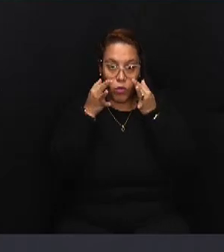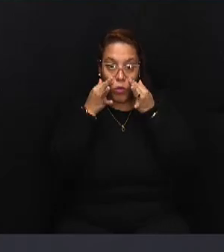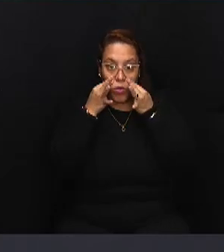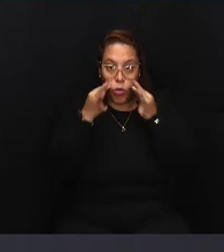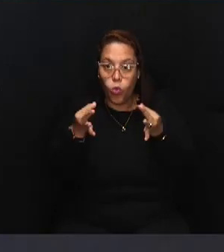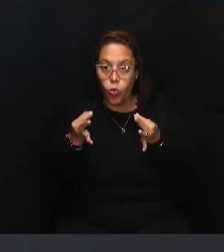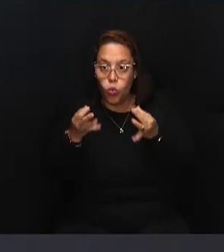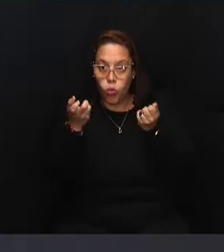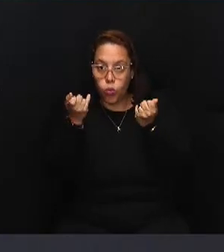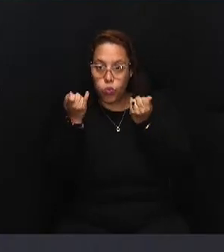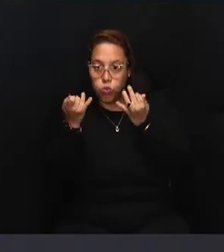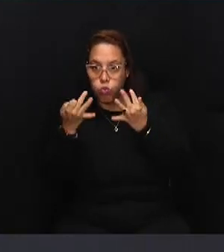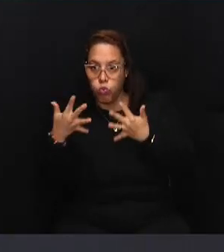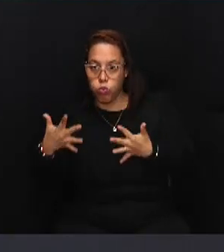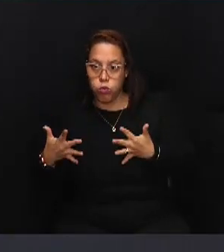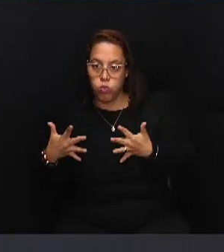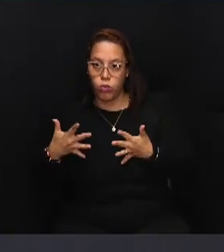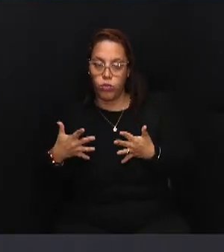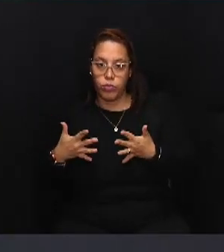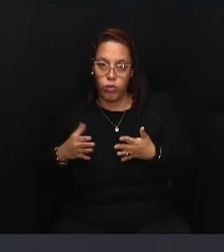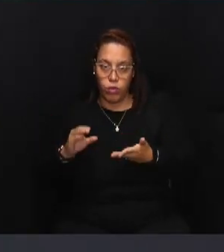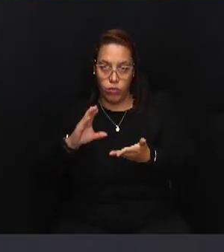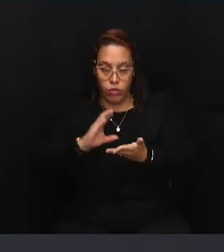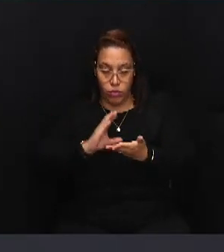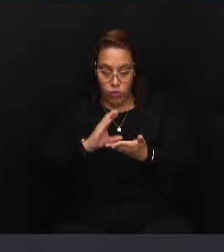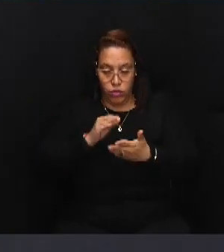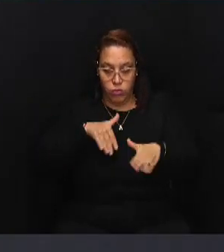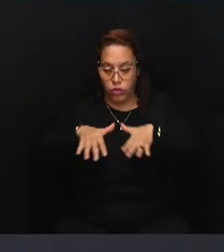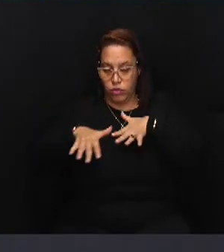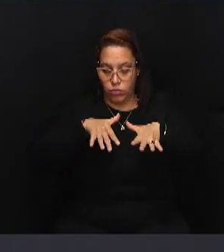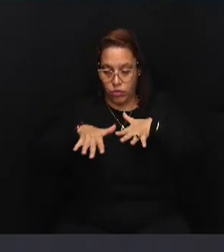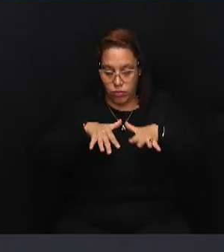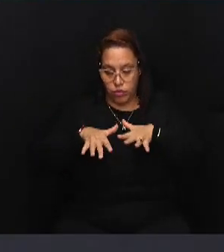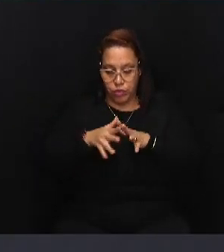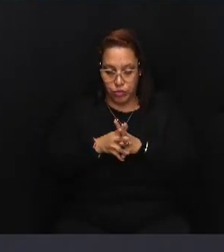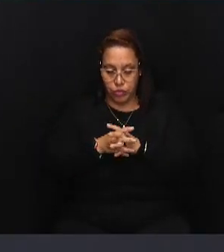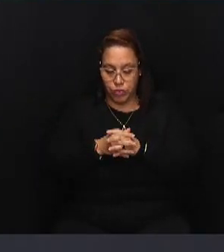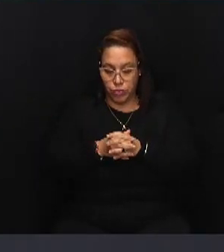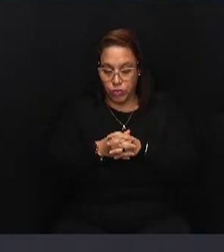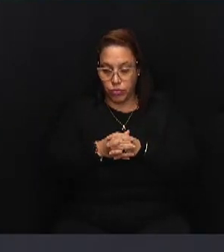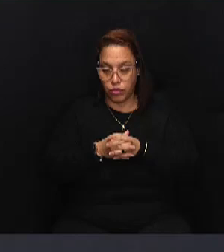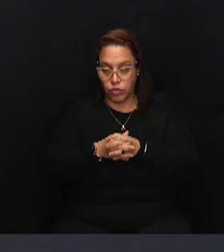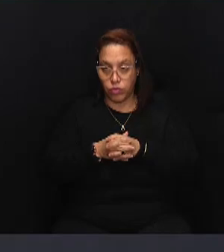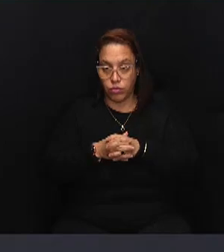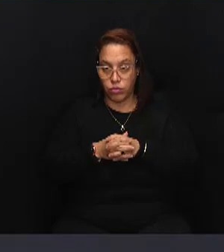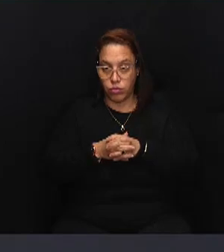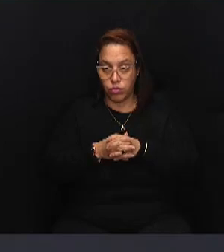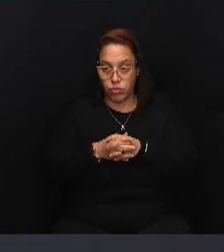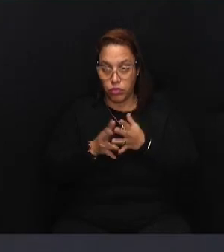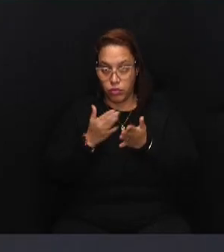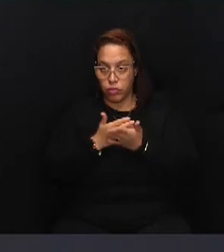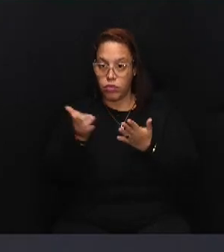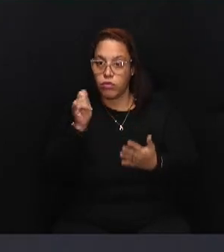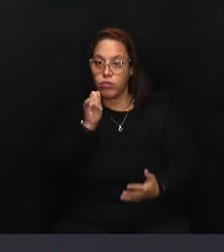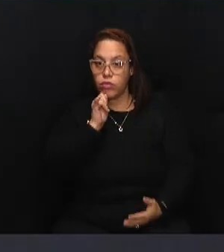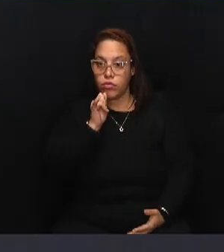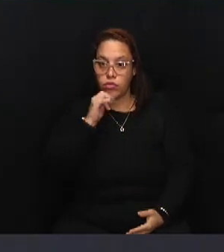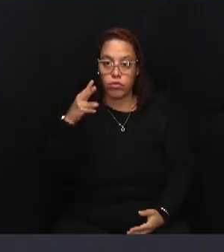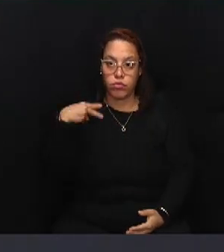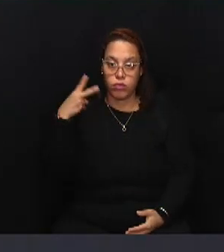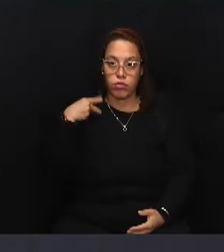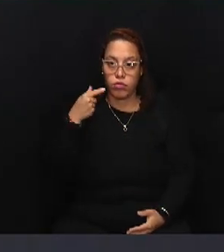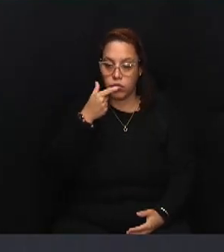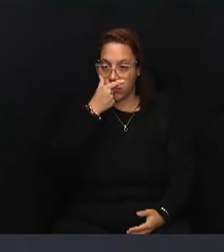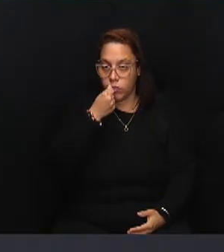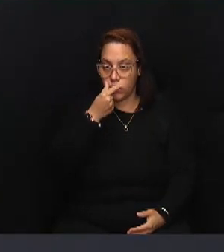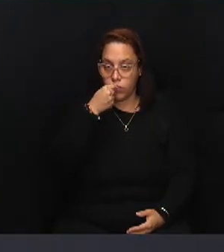aos esclarecimentos que o Conselho fornece nesse momento. E começando pelo exemplo do vereador Roberto